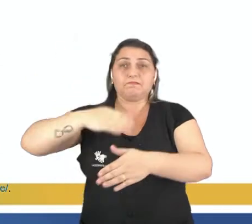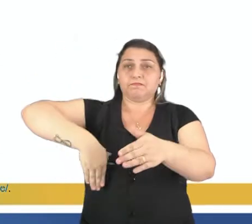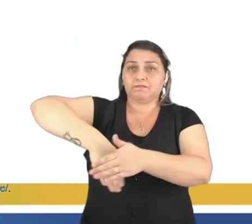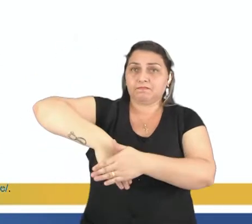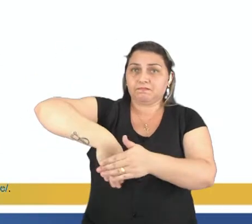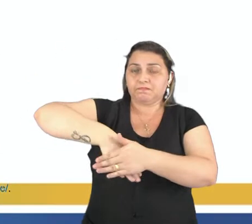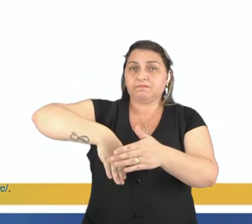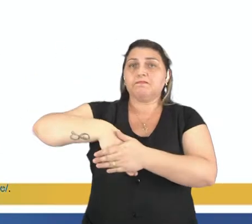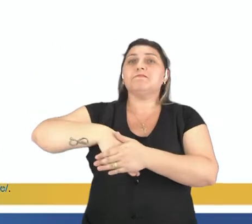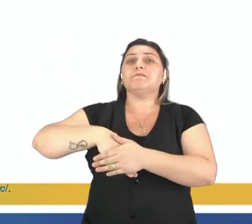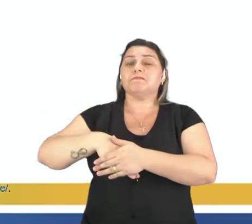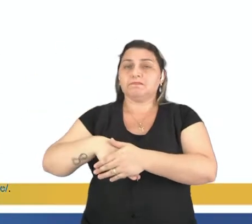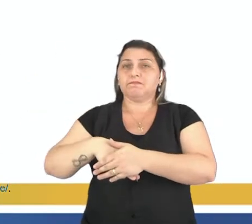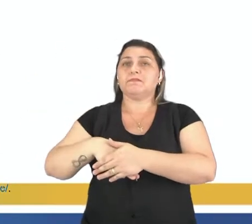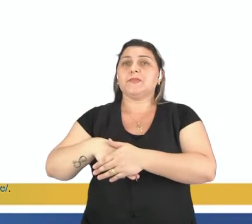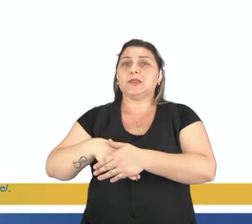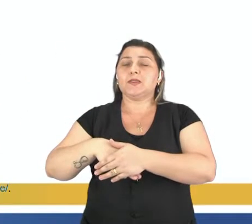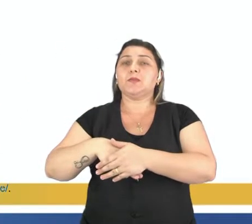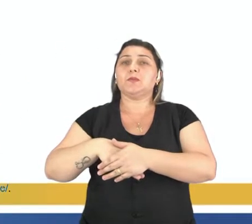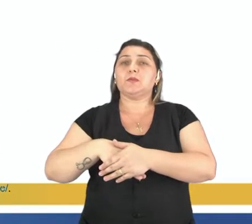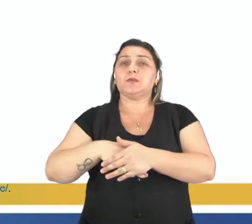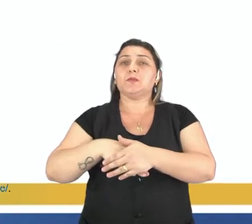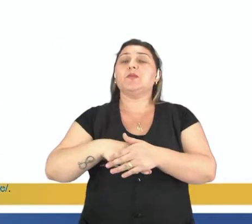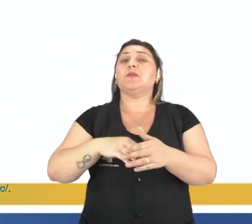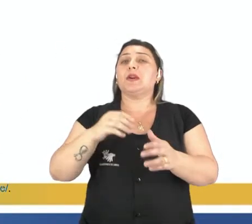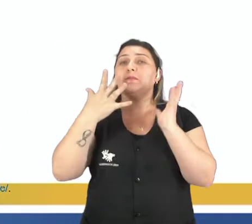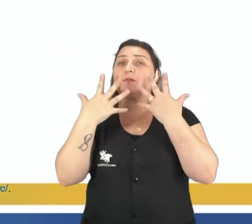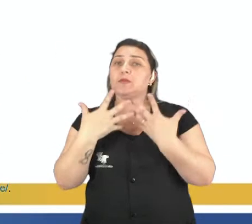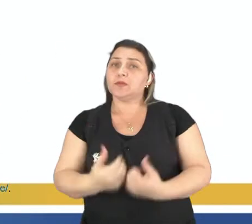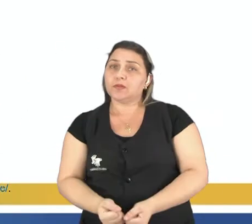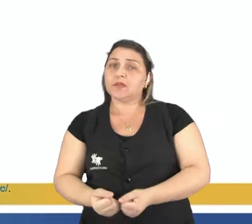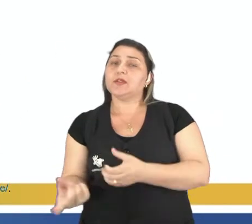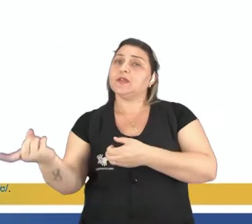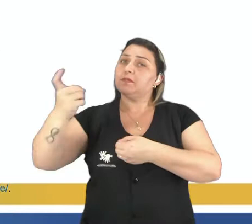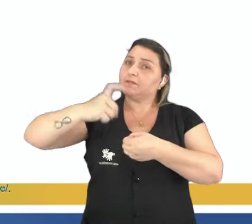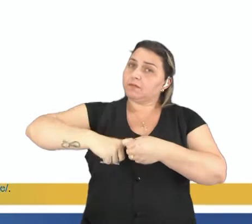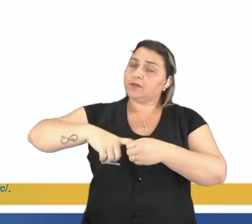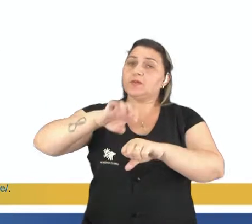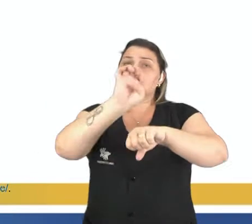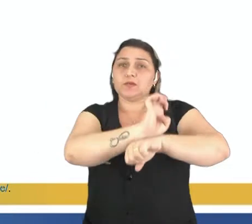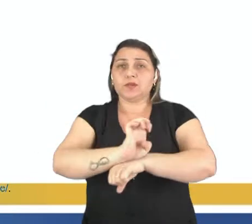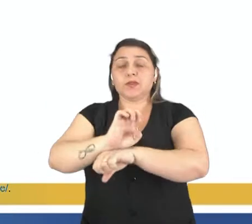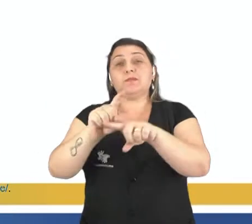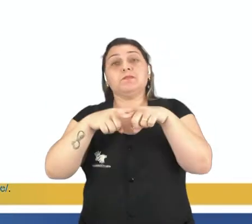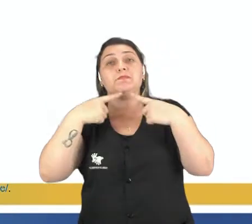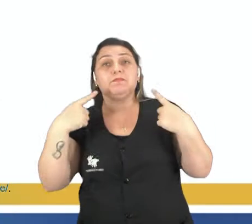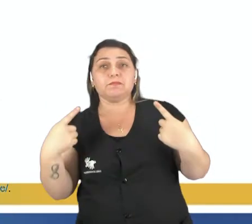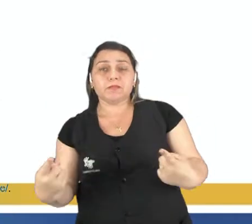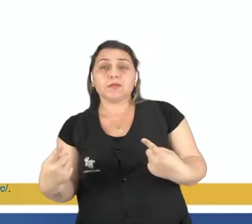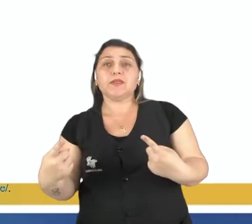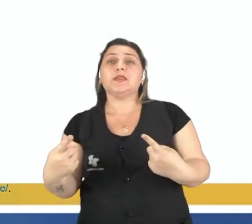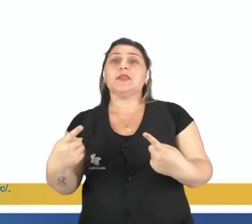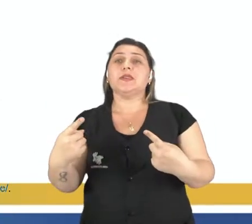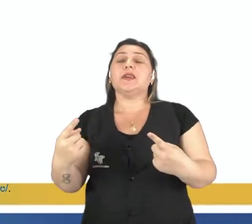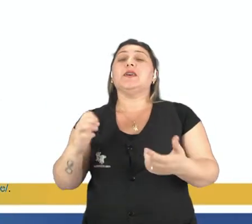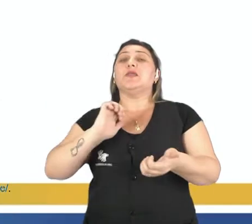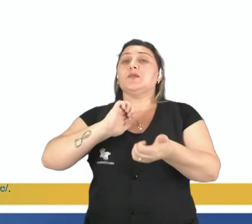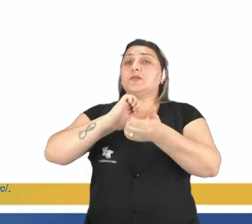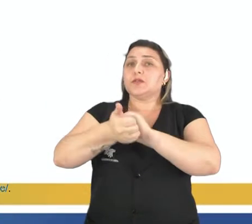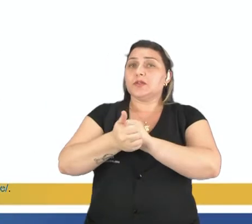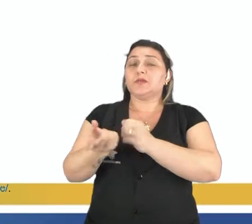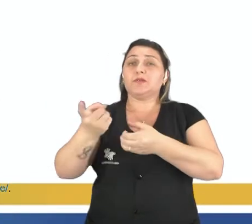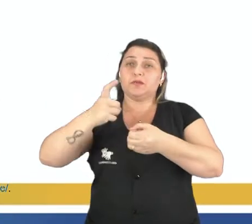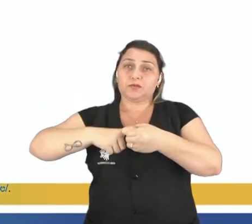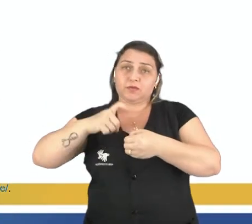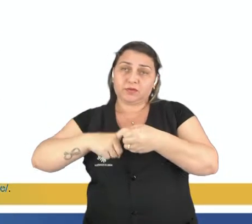Futebol instituíram protocolos e aprovaram a volta no estado. No entanto, mesmo com a bola voltando a